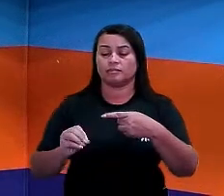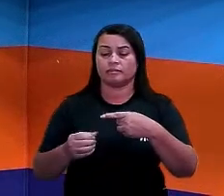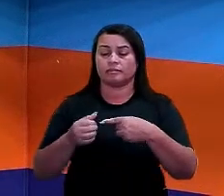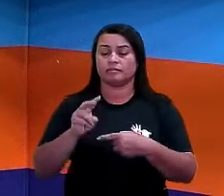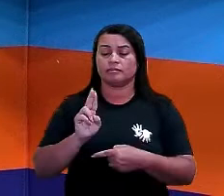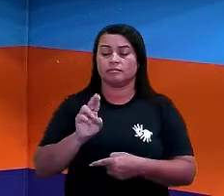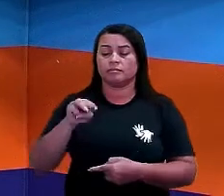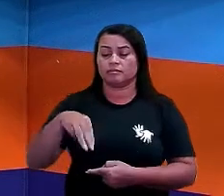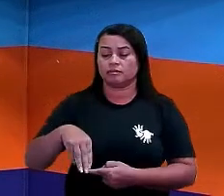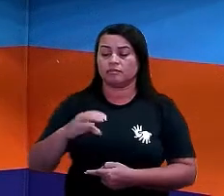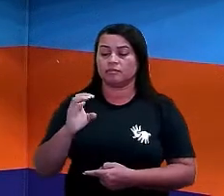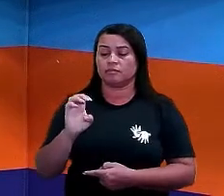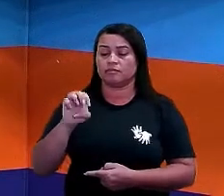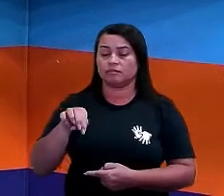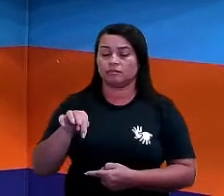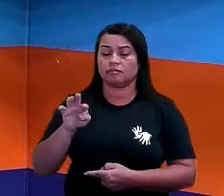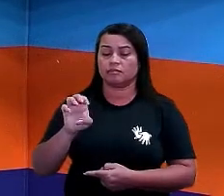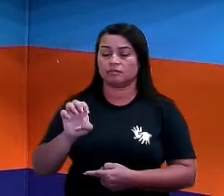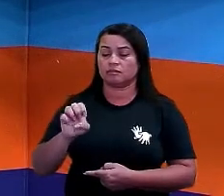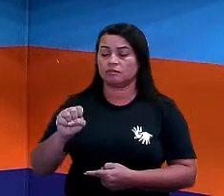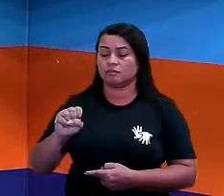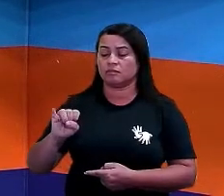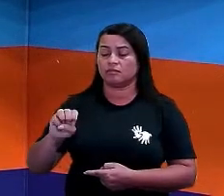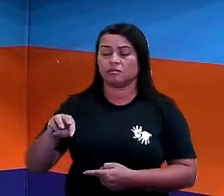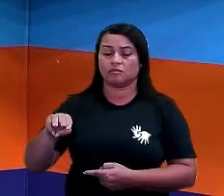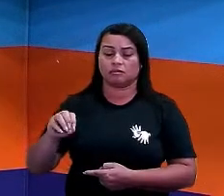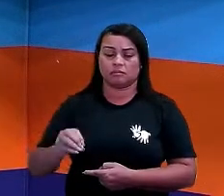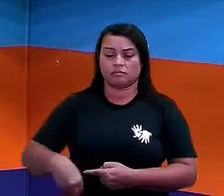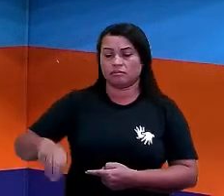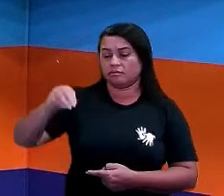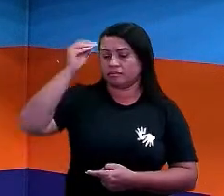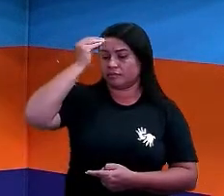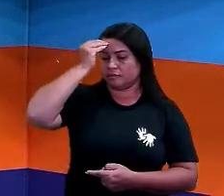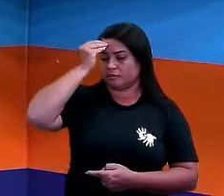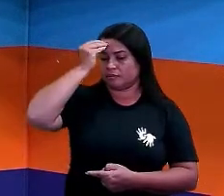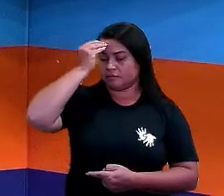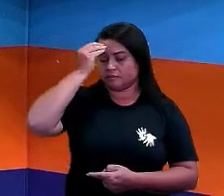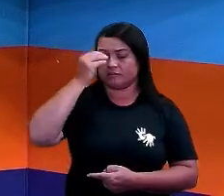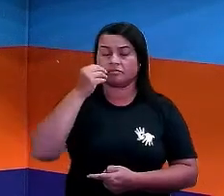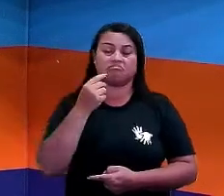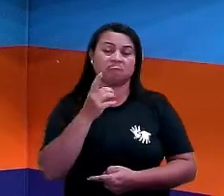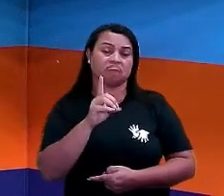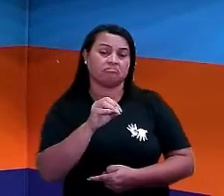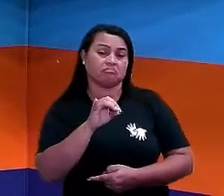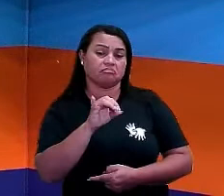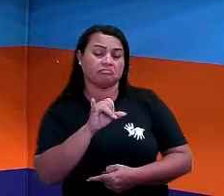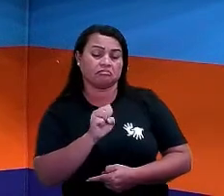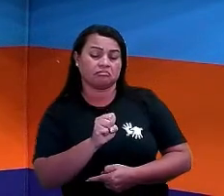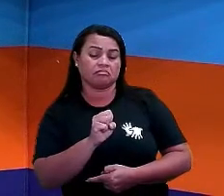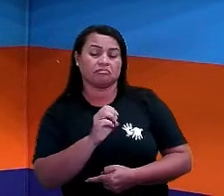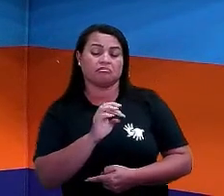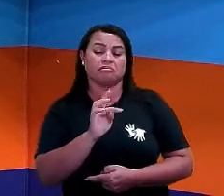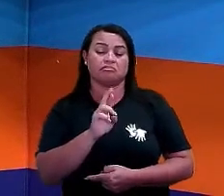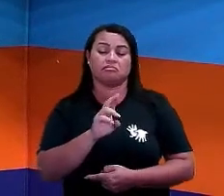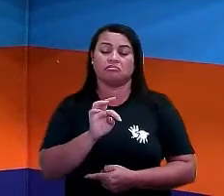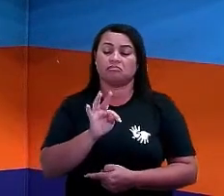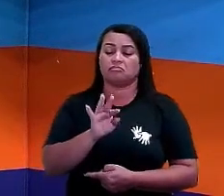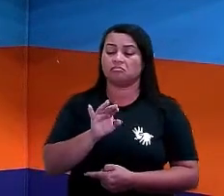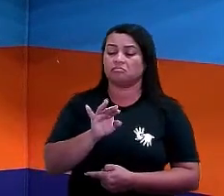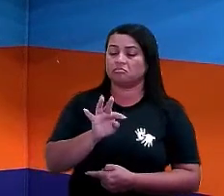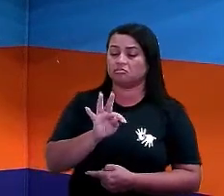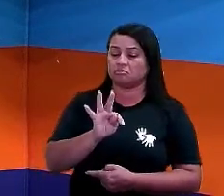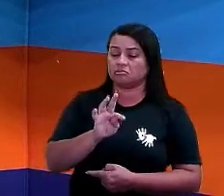tá? Centésimo vem de 100, então, é só decorar. 2 centésimos, 3 centésimos e